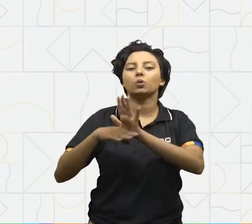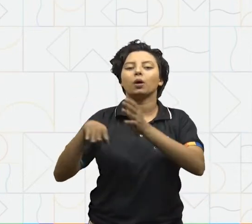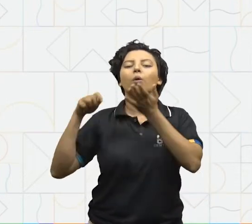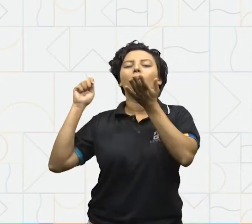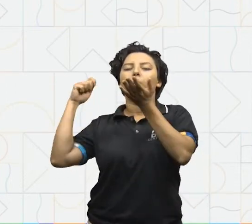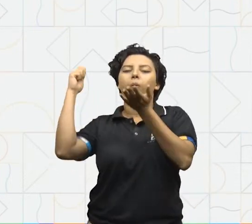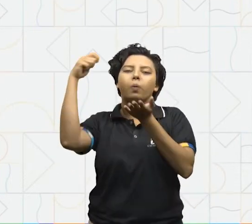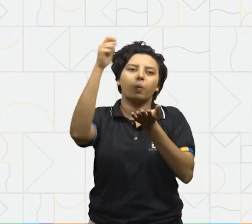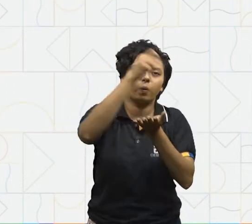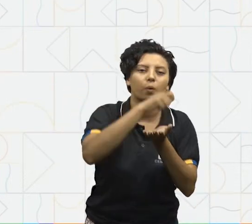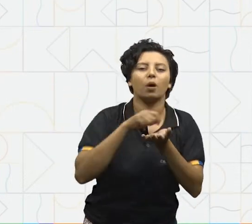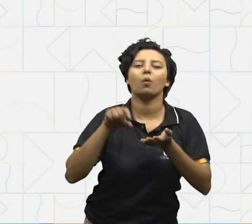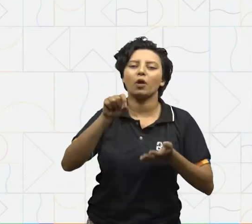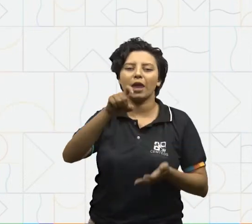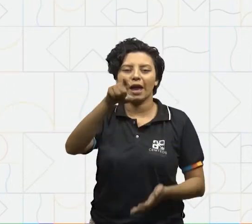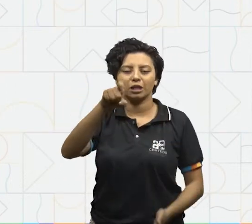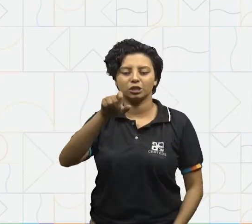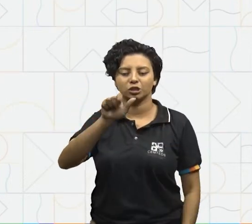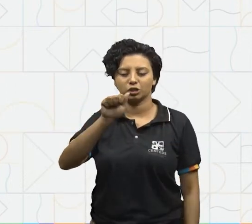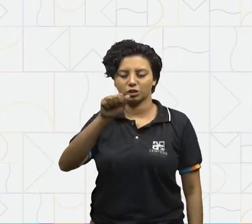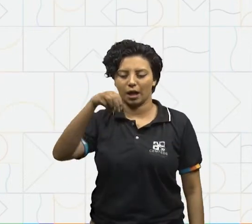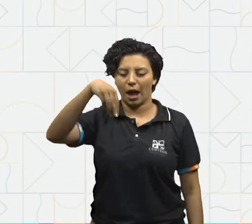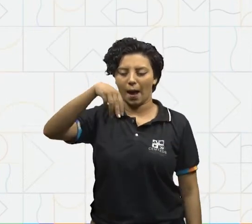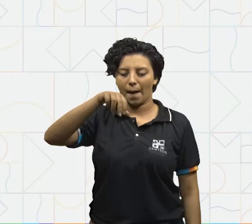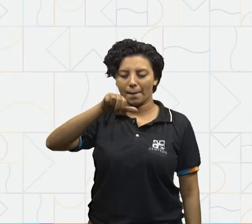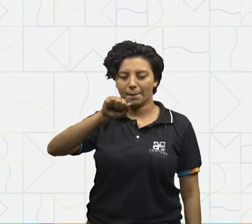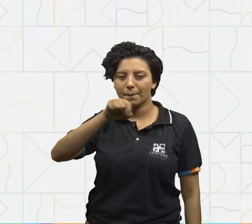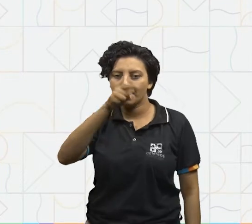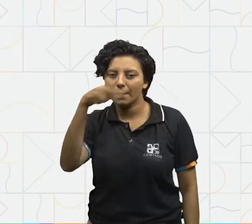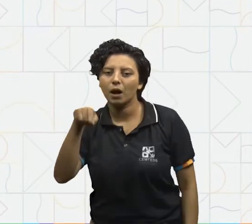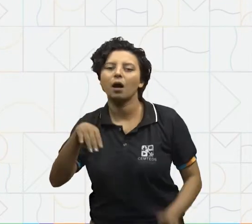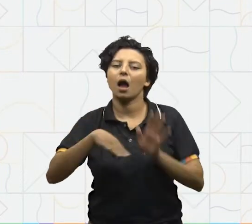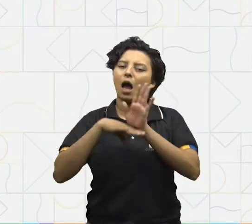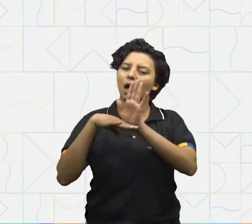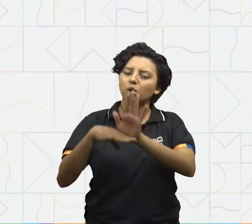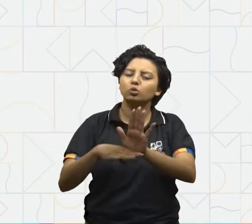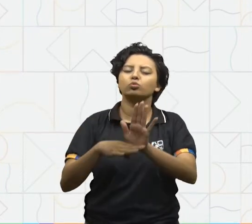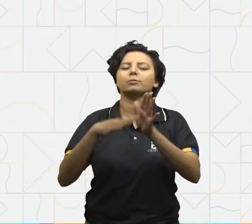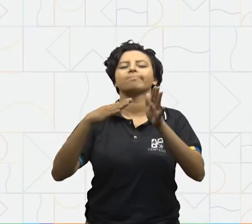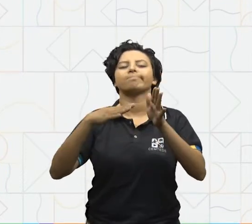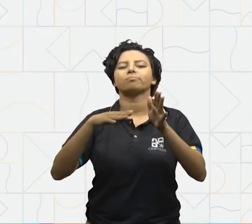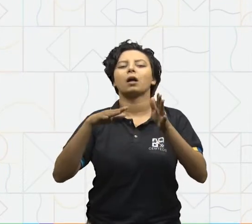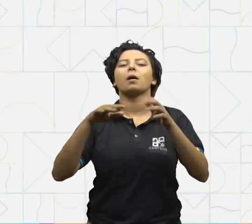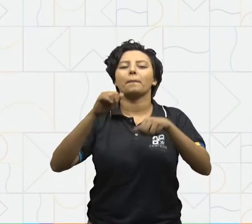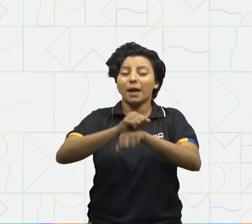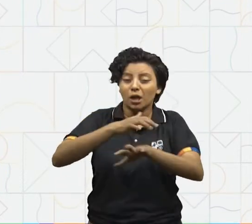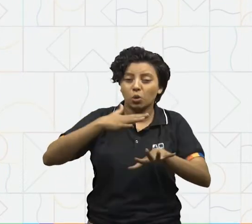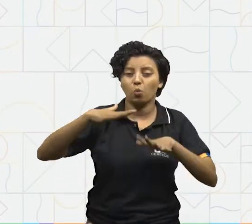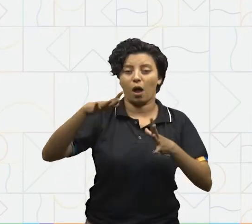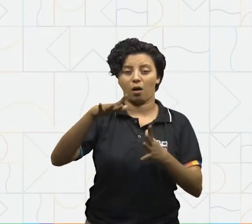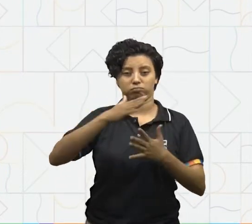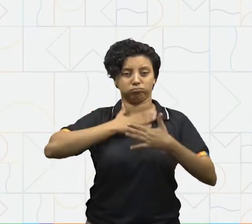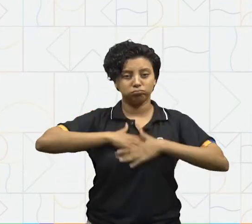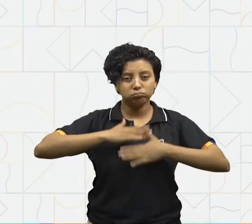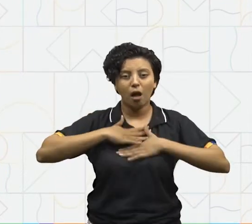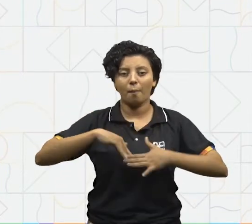aconselhava as pessoas a lembrar dos rituais para acalmar os espíritos, já que se acreditava que os